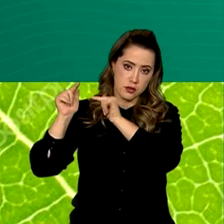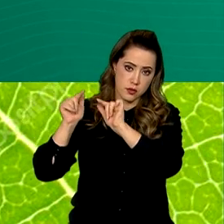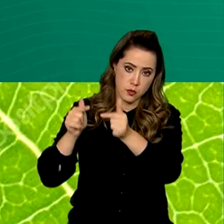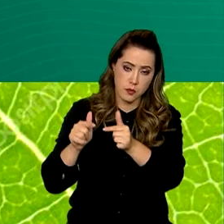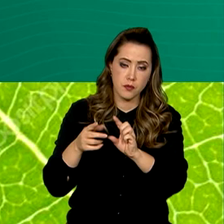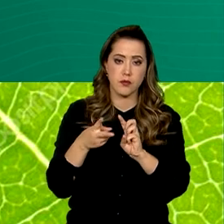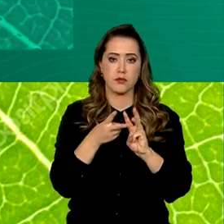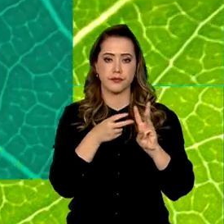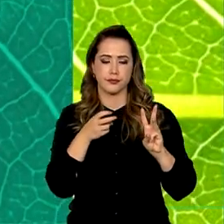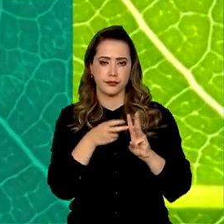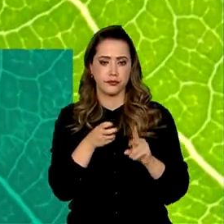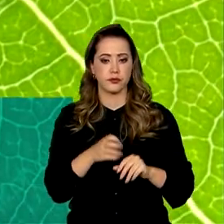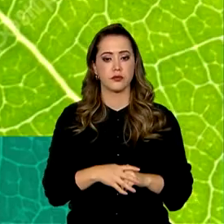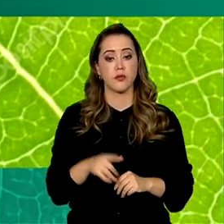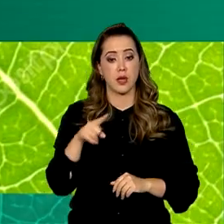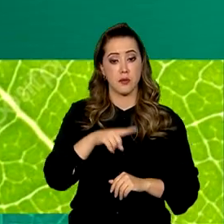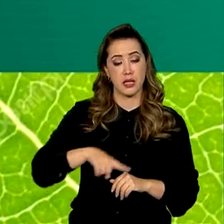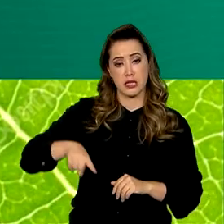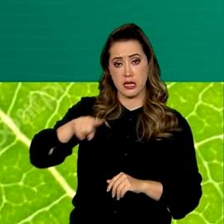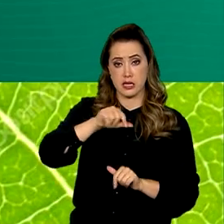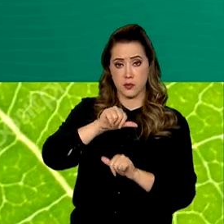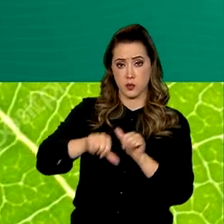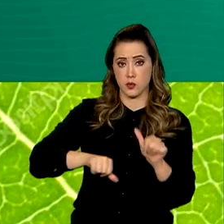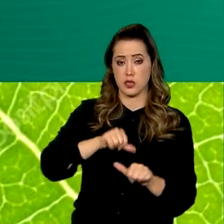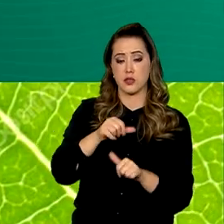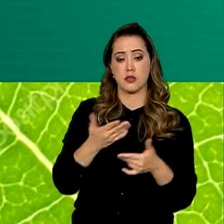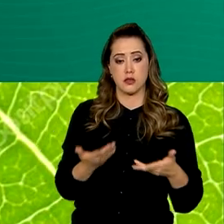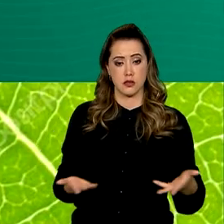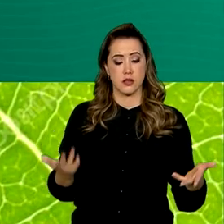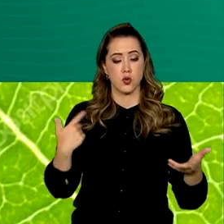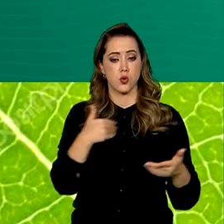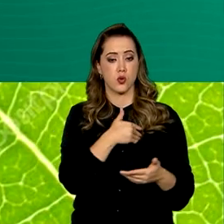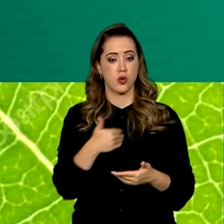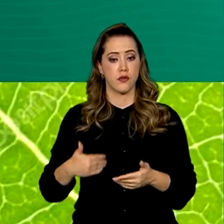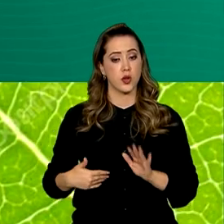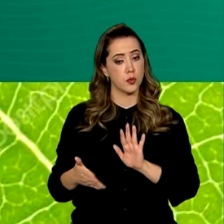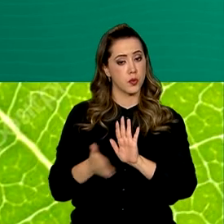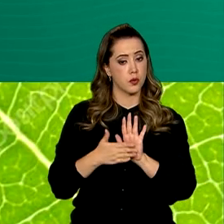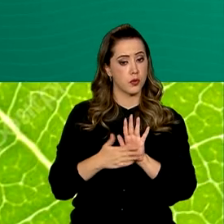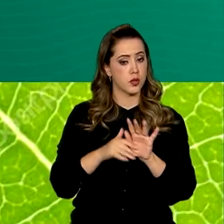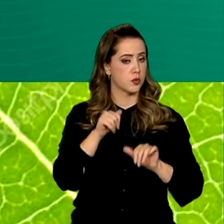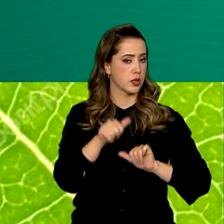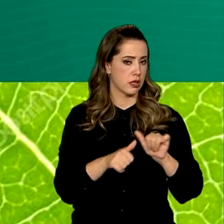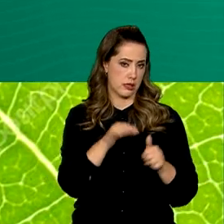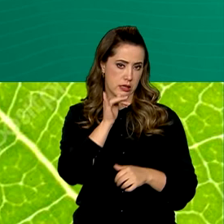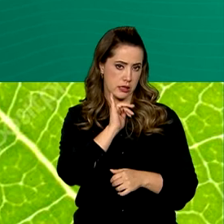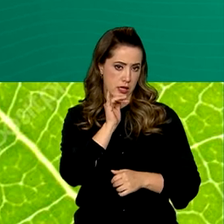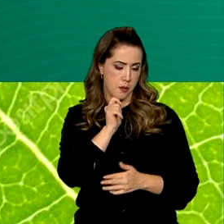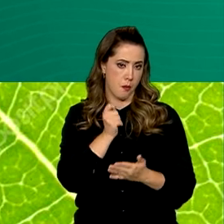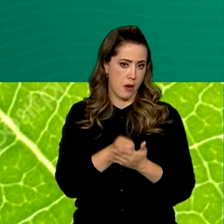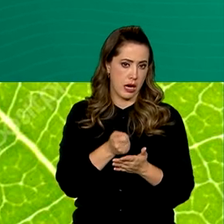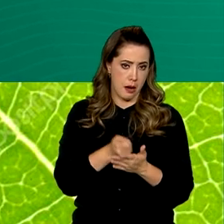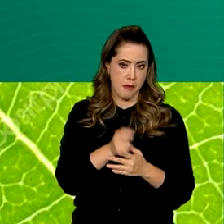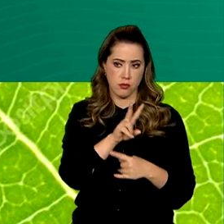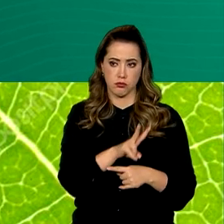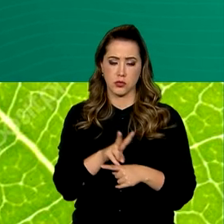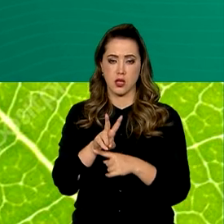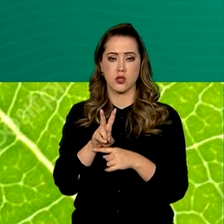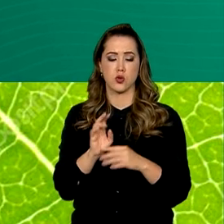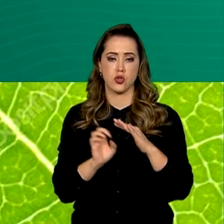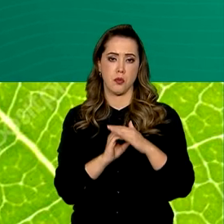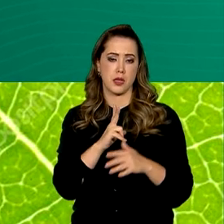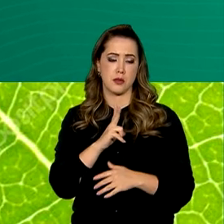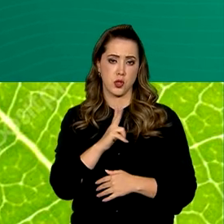indígenas. Para fazer essa transição, o governo propôs algumas ferramentas, como o financiamento público e privado